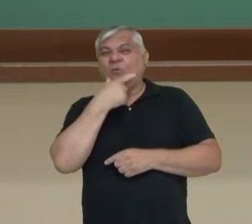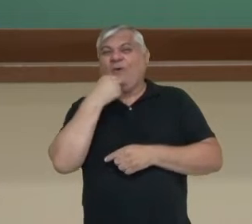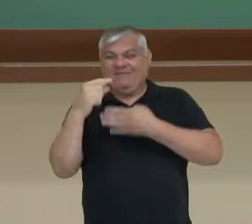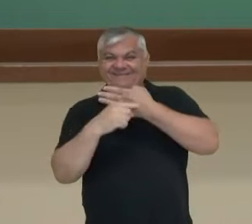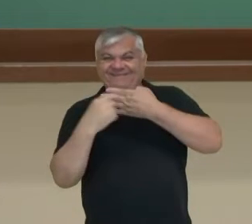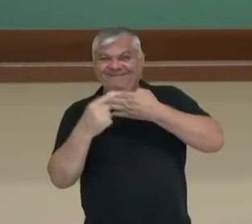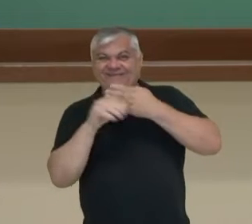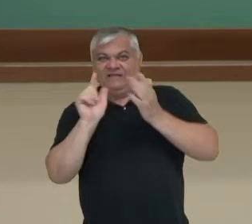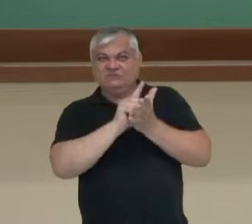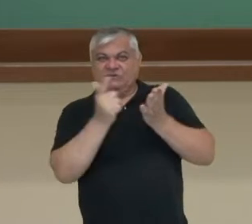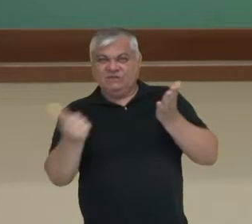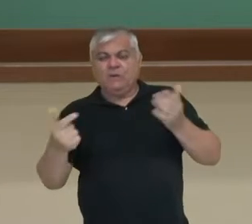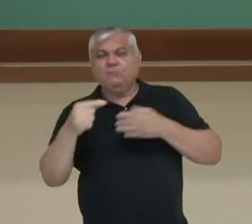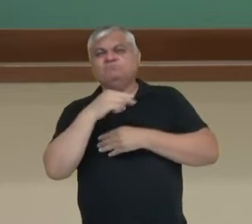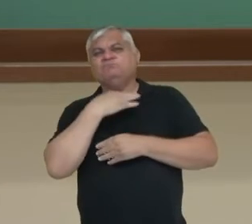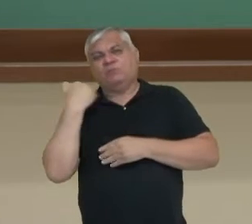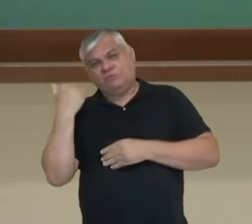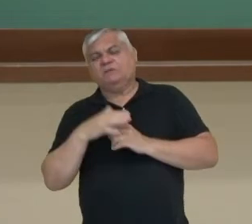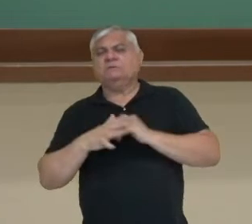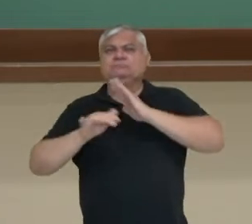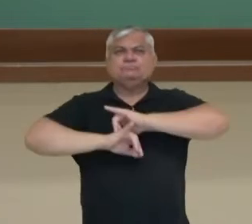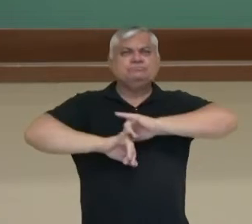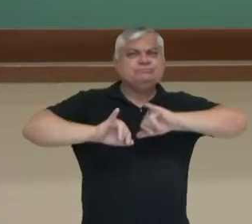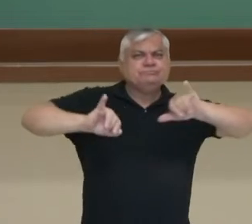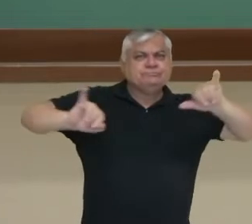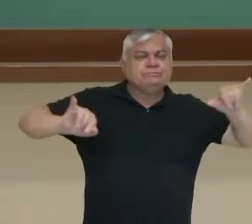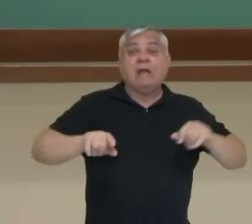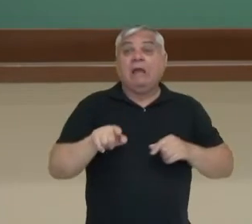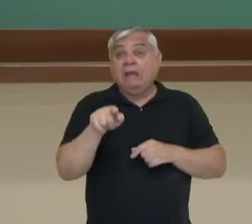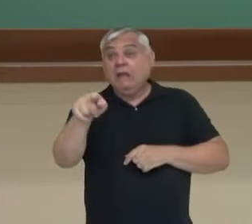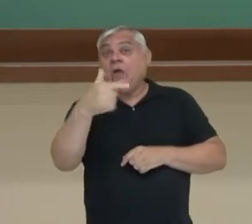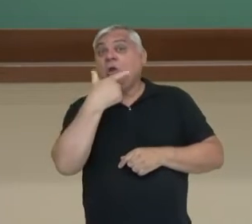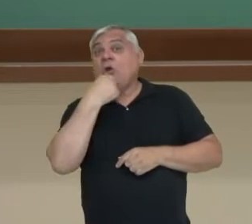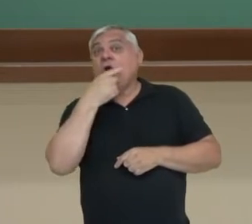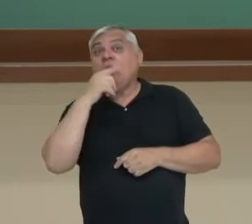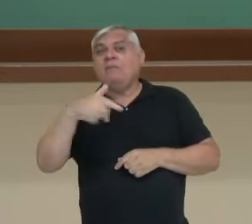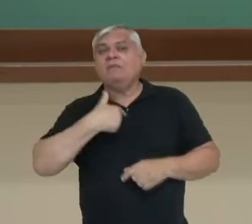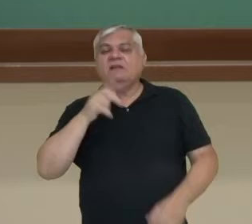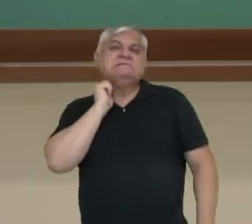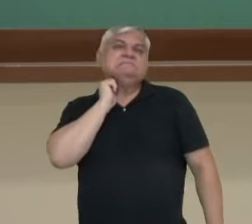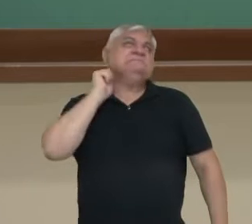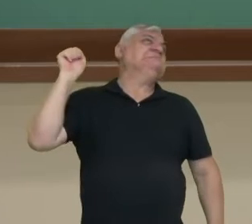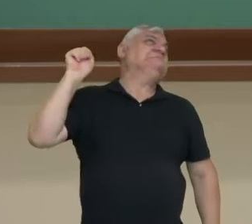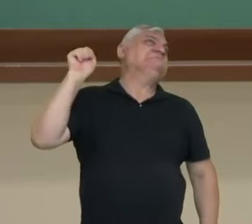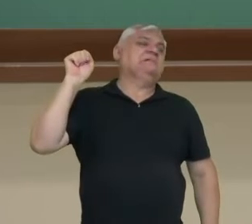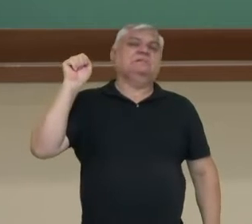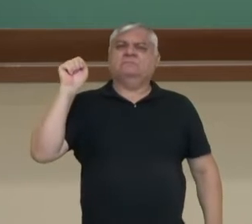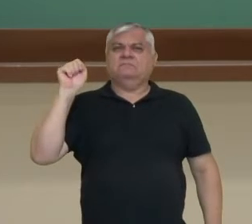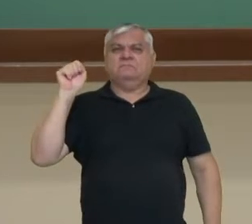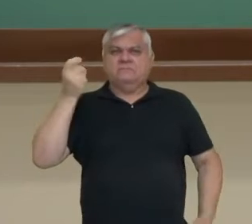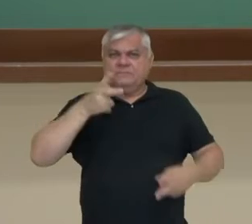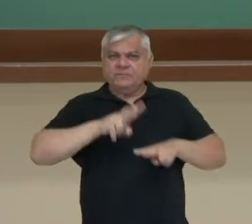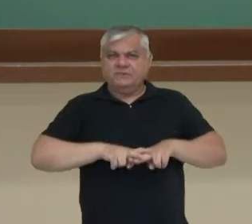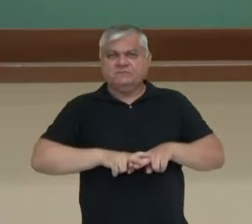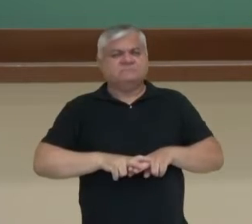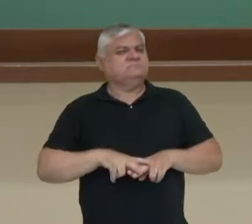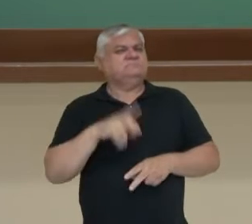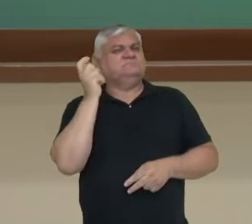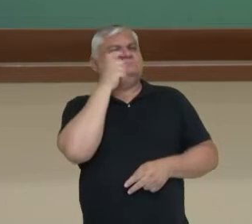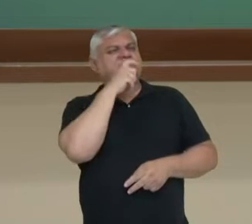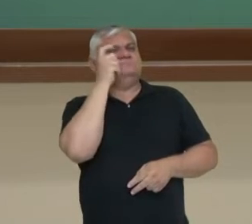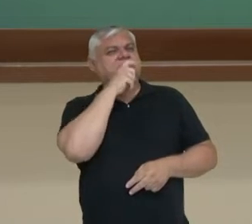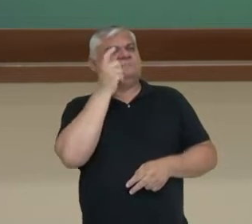anunciado pelos meios de jornais, através da censura, que ele teria cometido suicídio na prisão. Mas essa